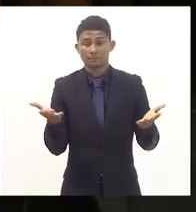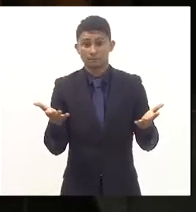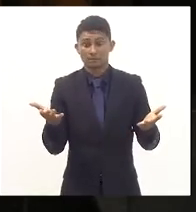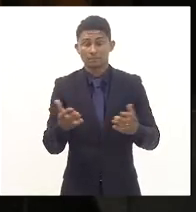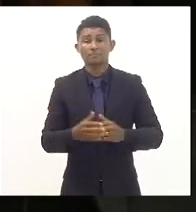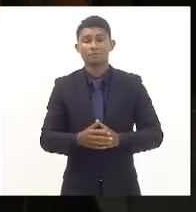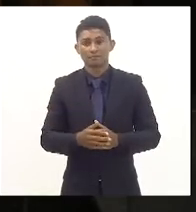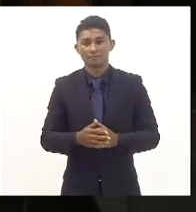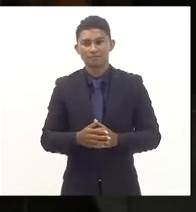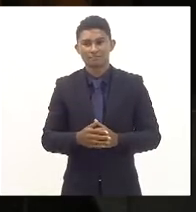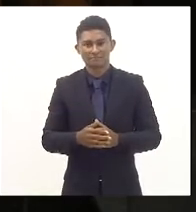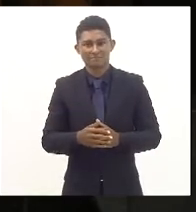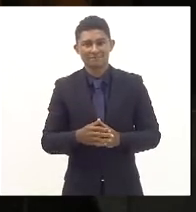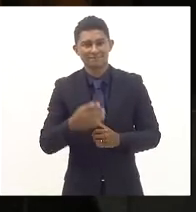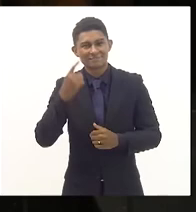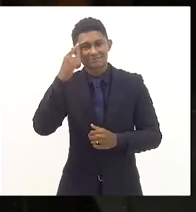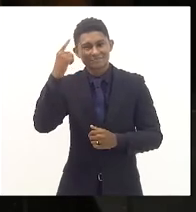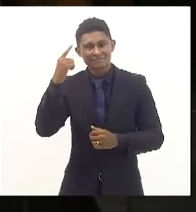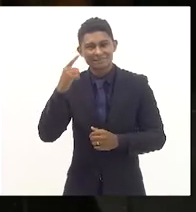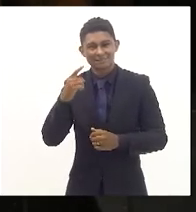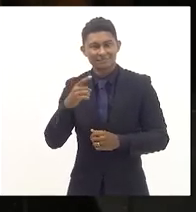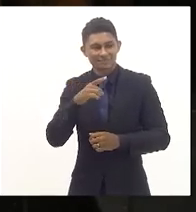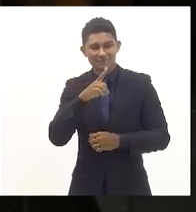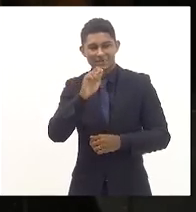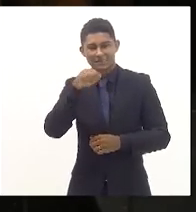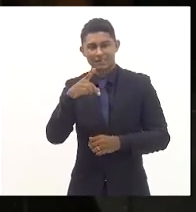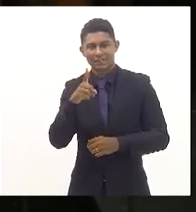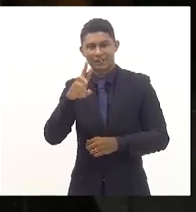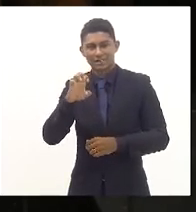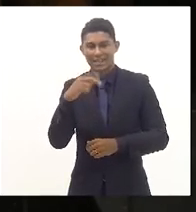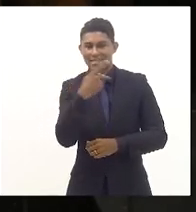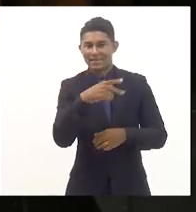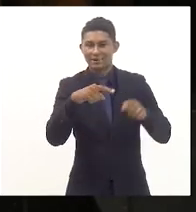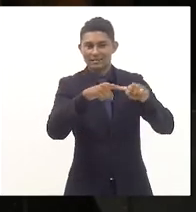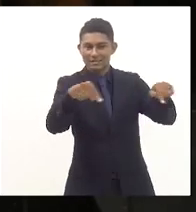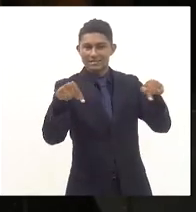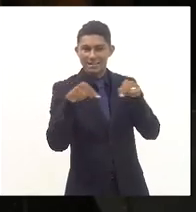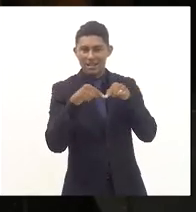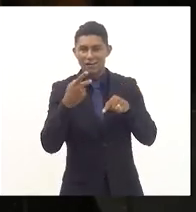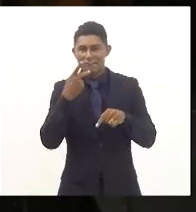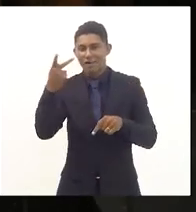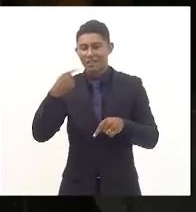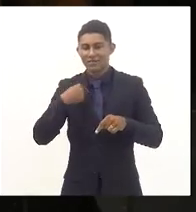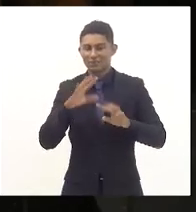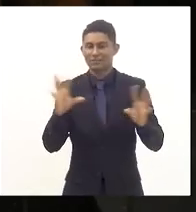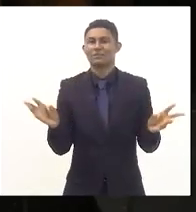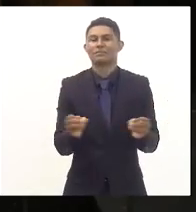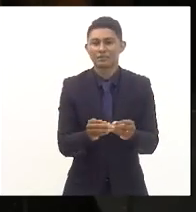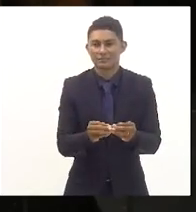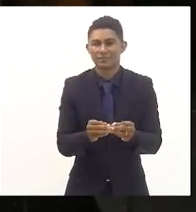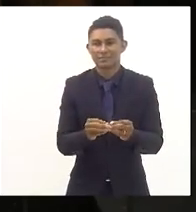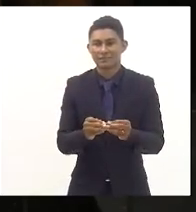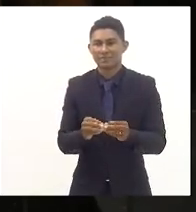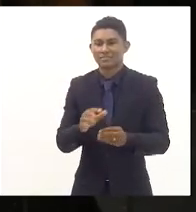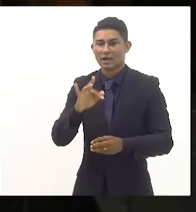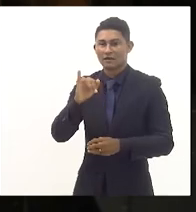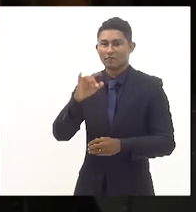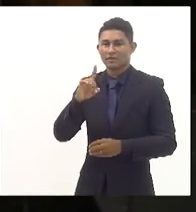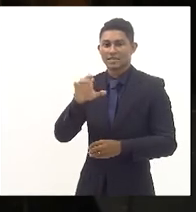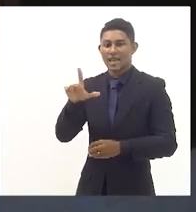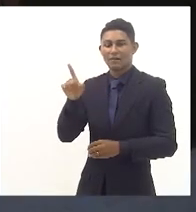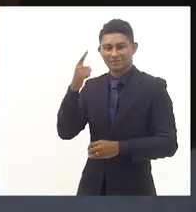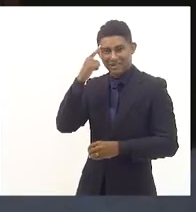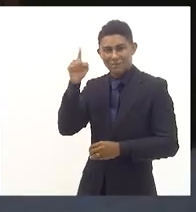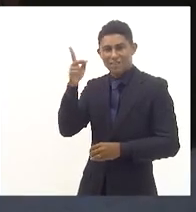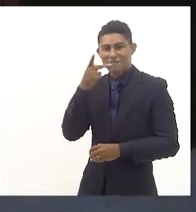parodiando o que falar na sala Doutor André Ceciliano em breve mas não como Fidel Castro para você Ele disse que ia falar rapidamente